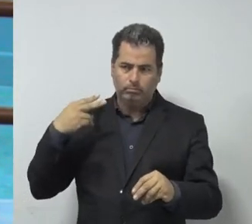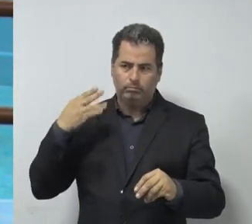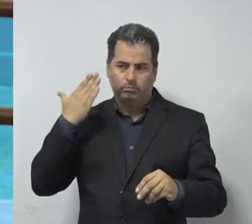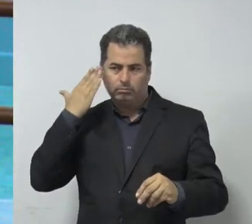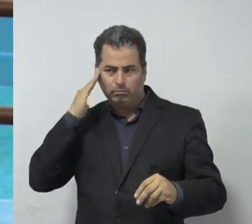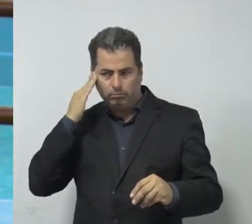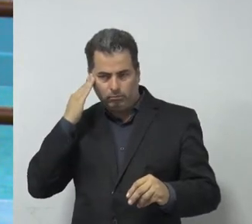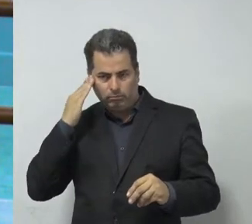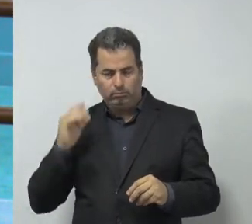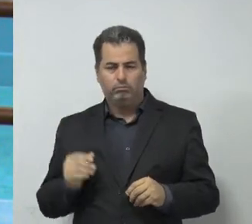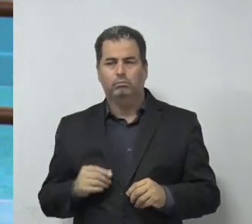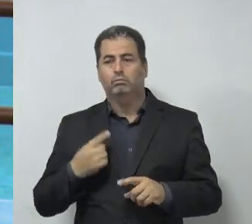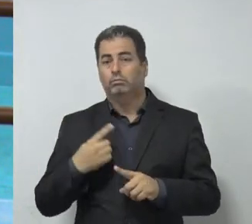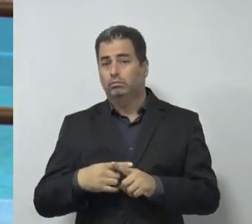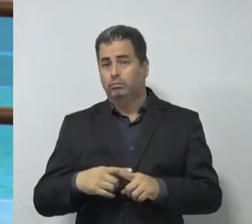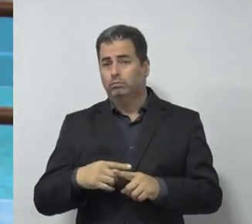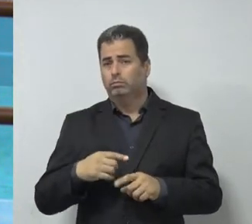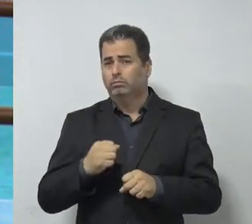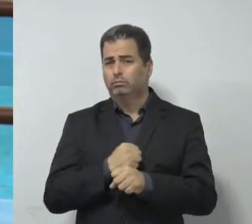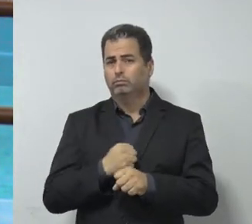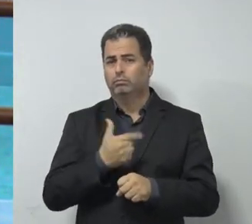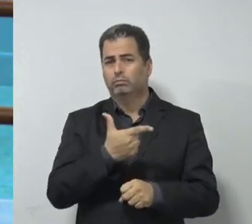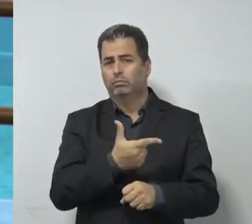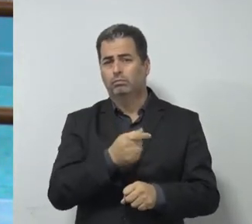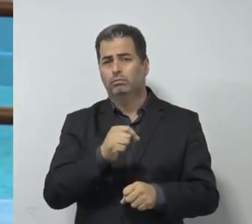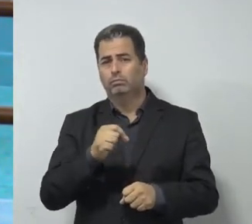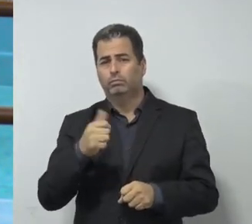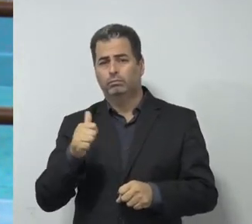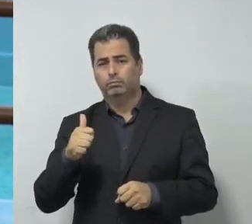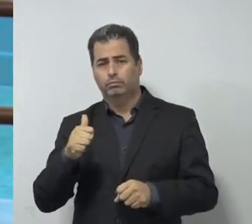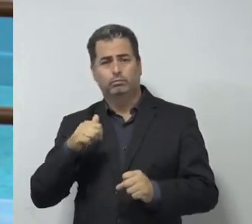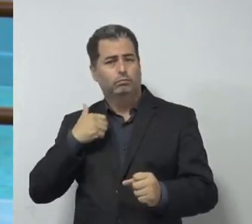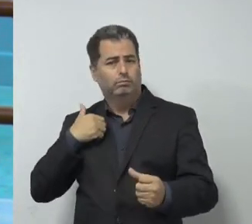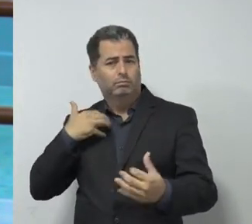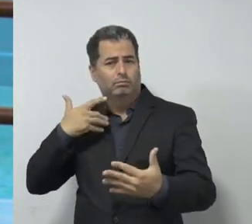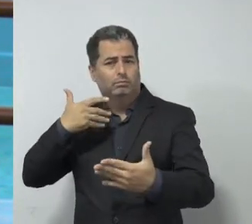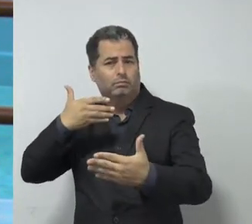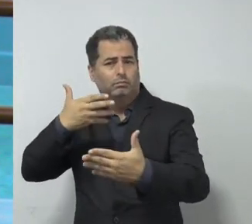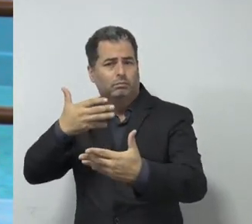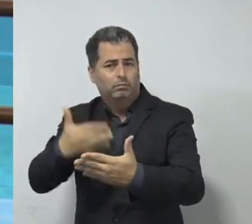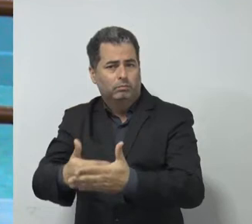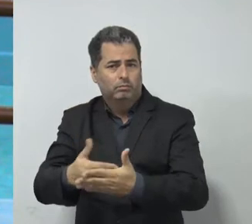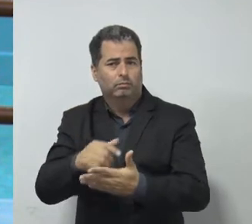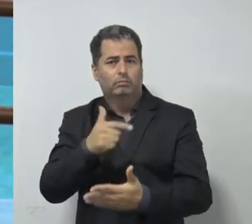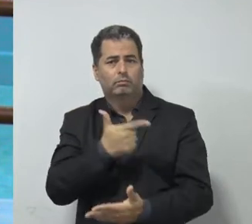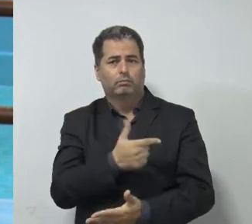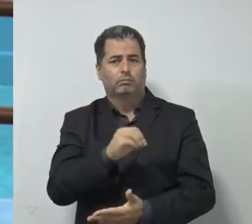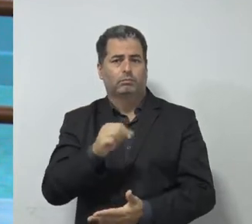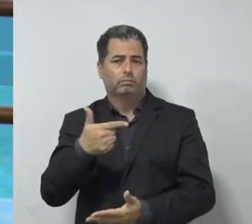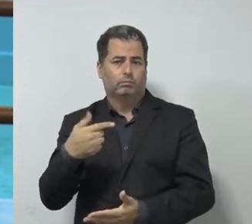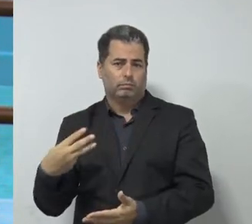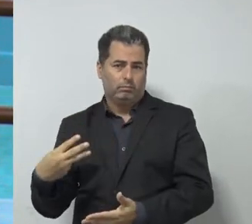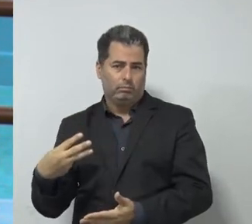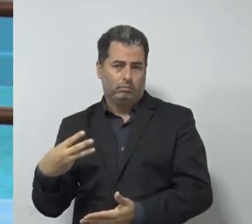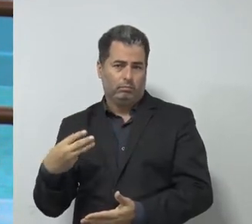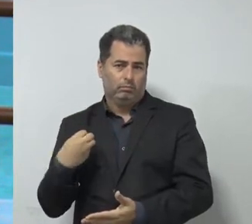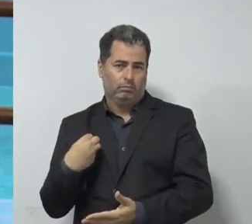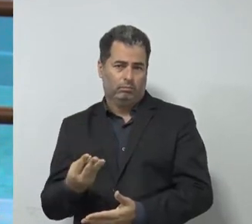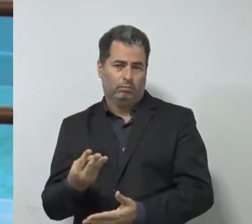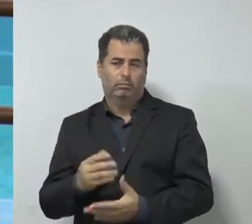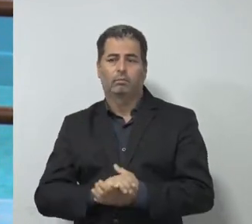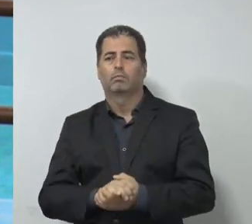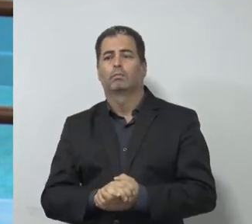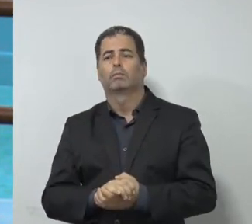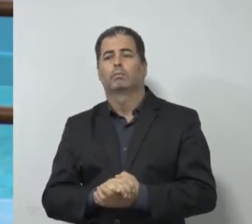de 2011 até 2023 tem sido entregue essa comenda, é porque